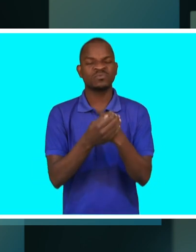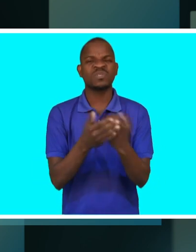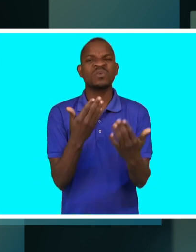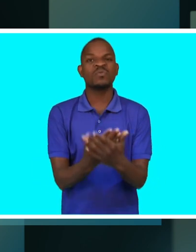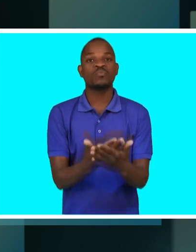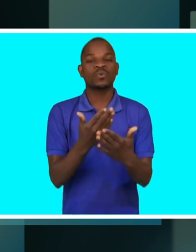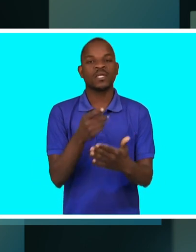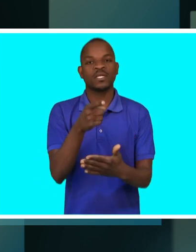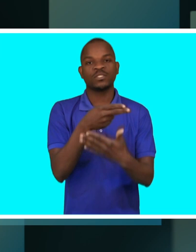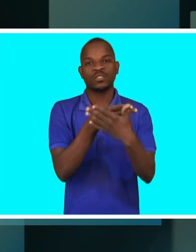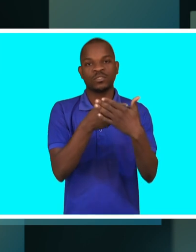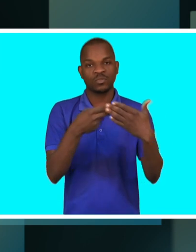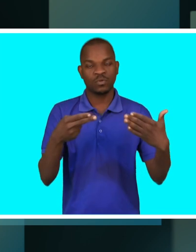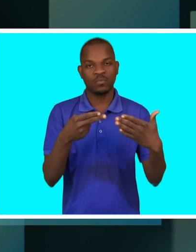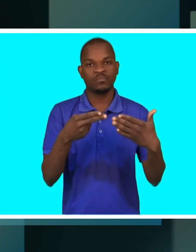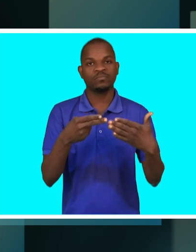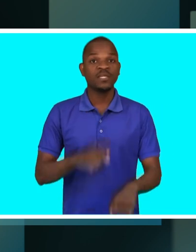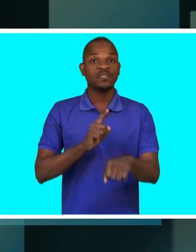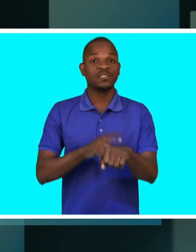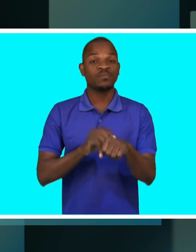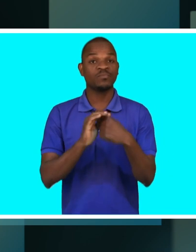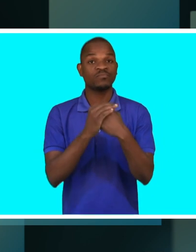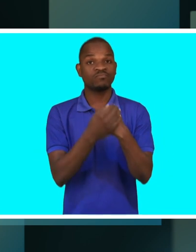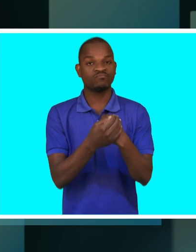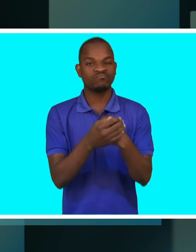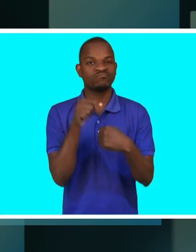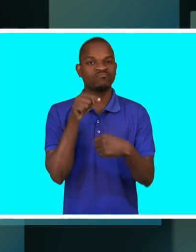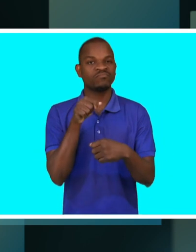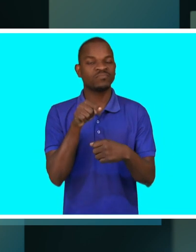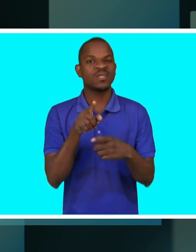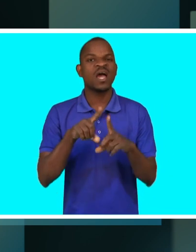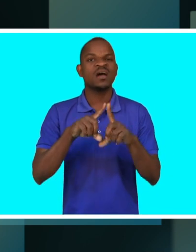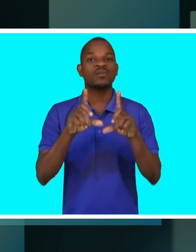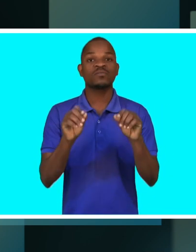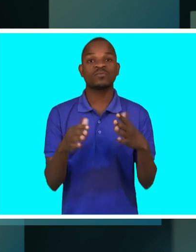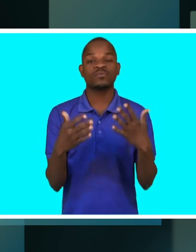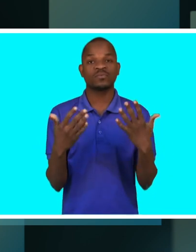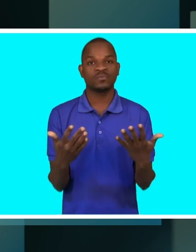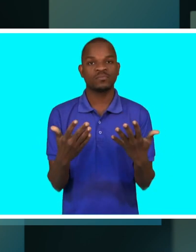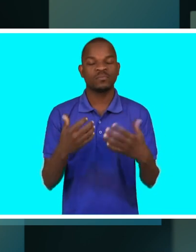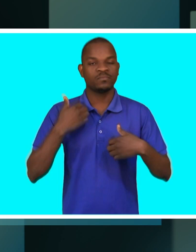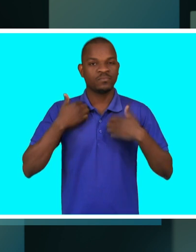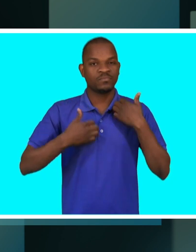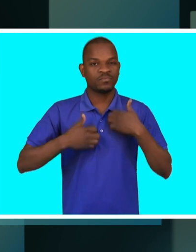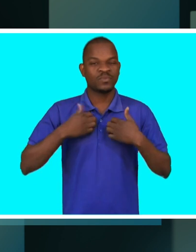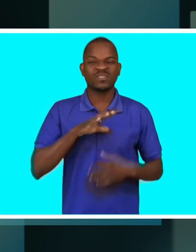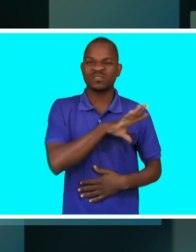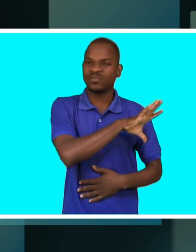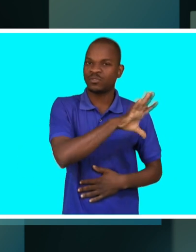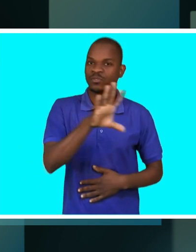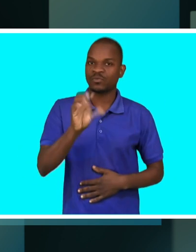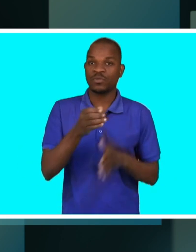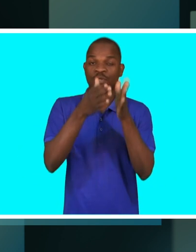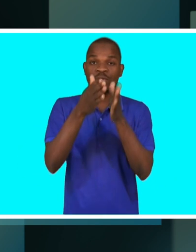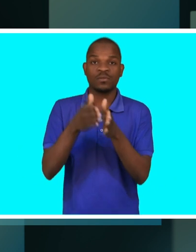Por que este nome? Momento de Segurança tem a ver com aquilo que é a preocupação de todos